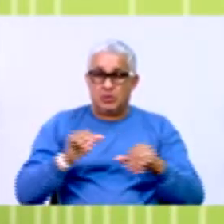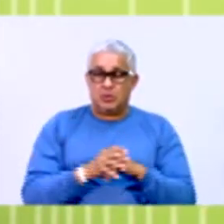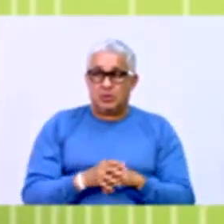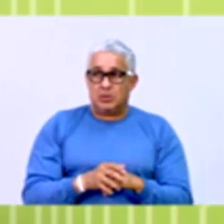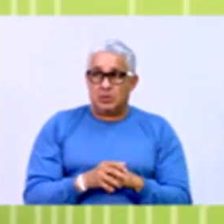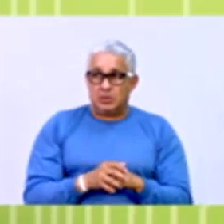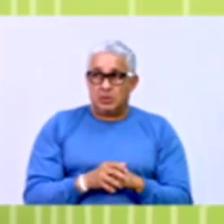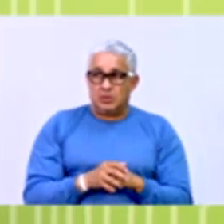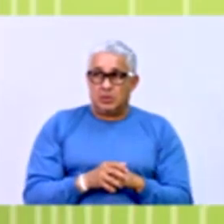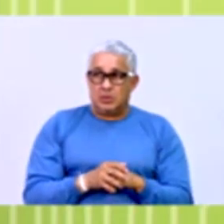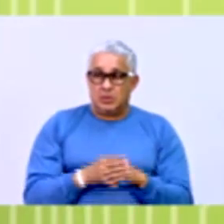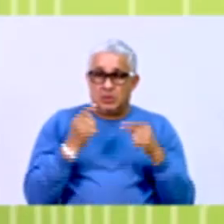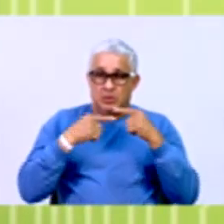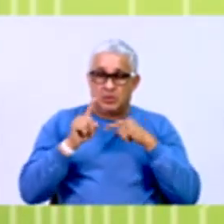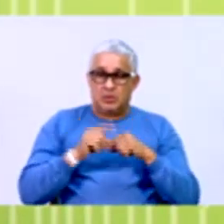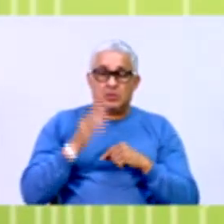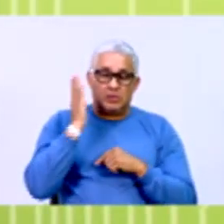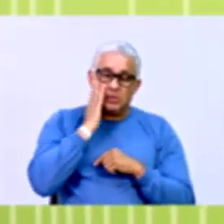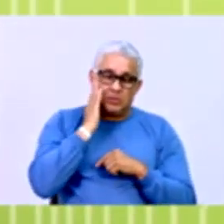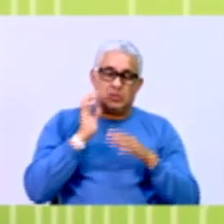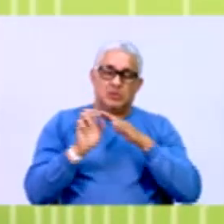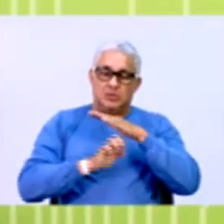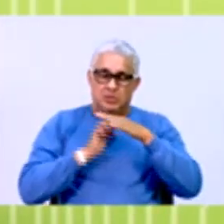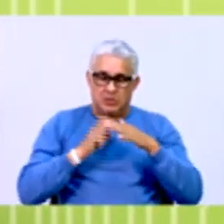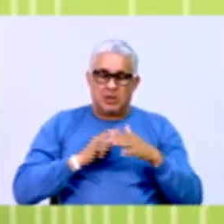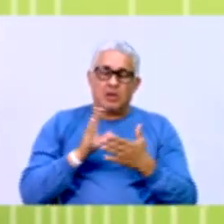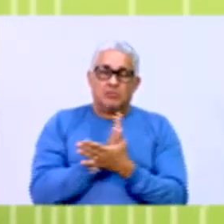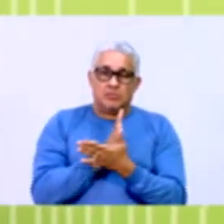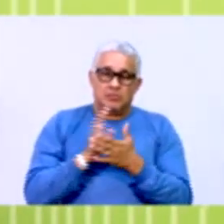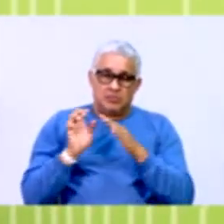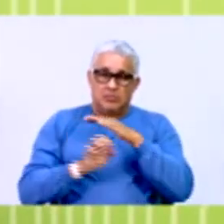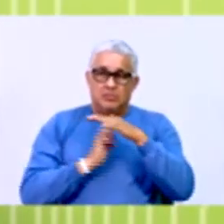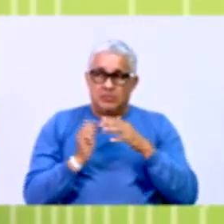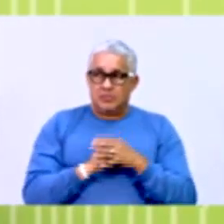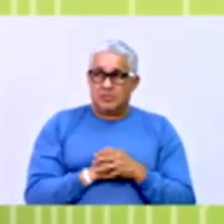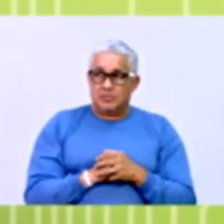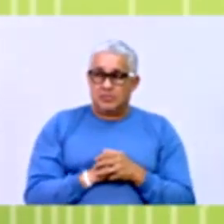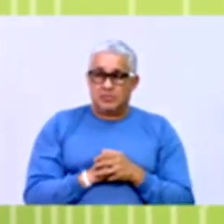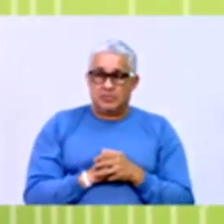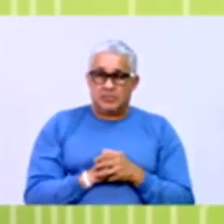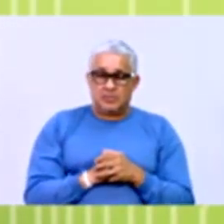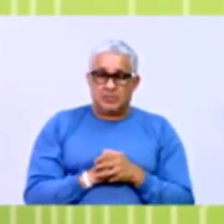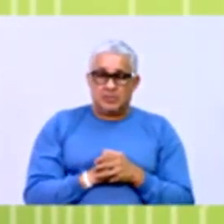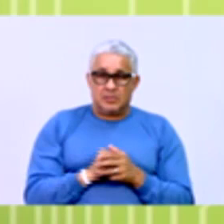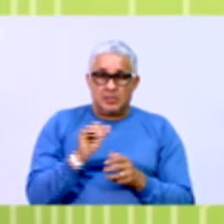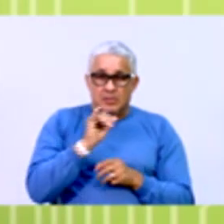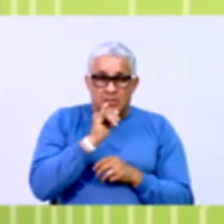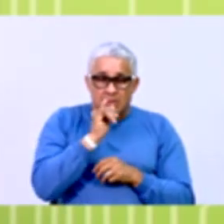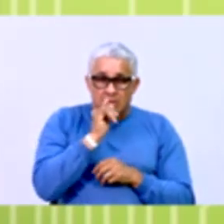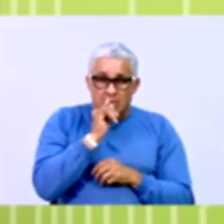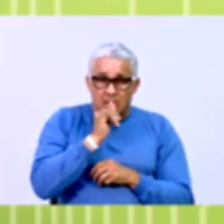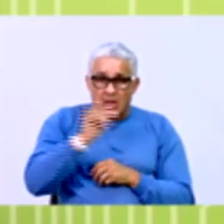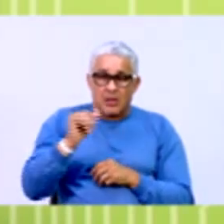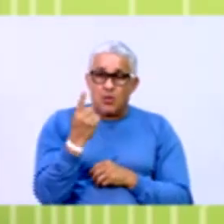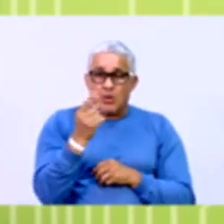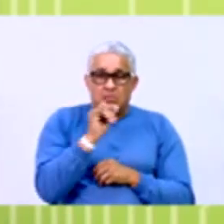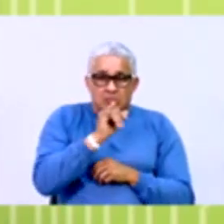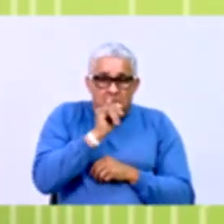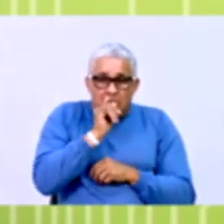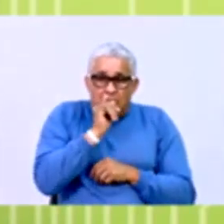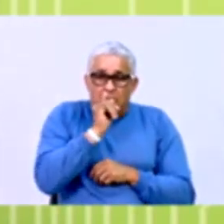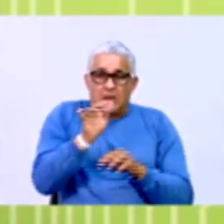indevida. Nós sabemos que há empresas que uma simples informação ela pode